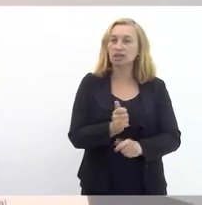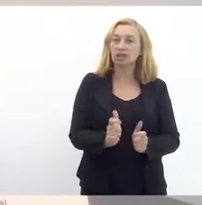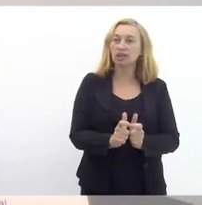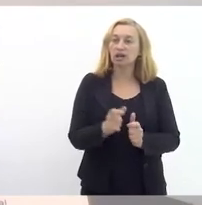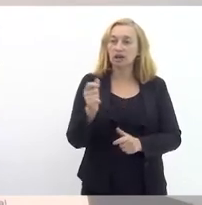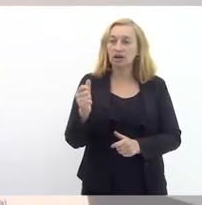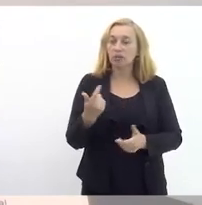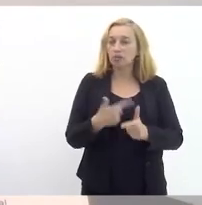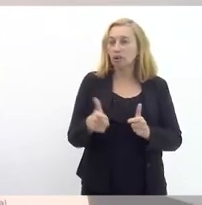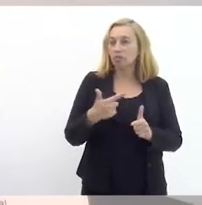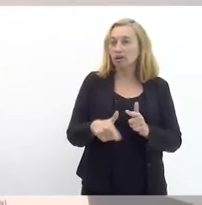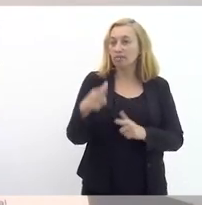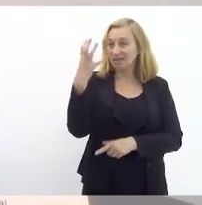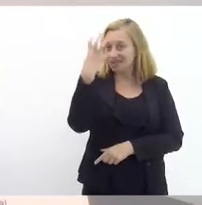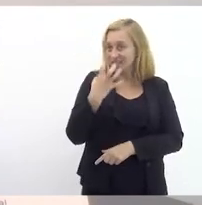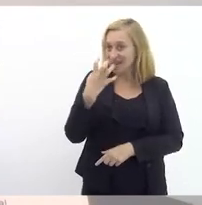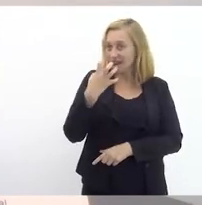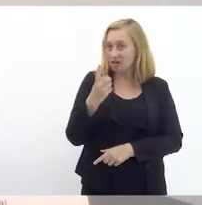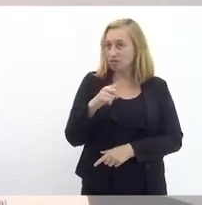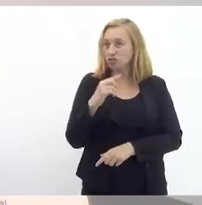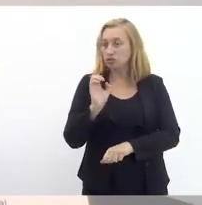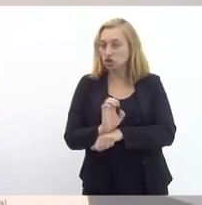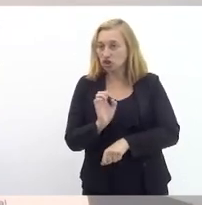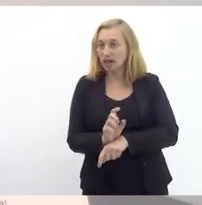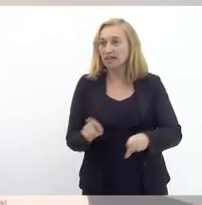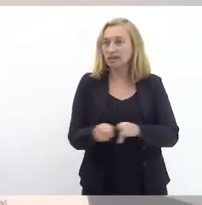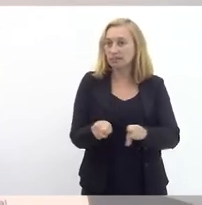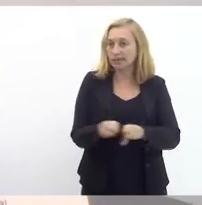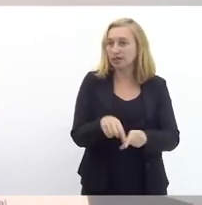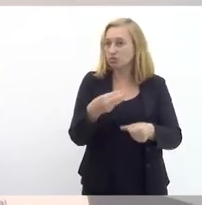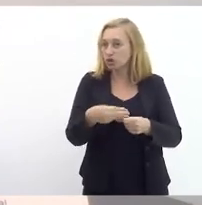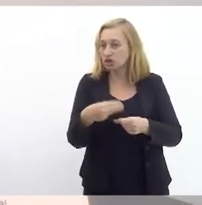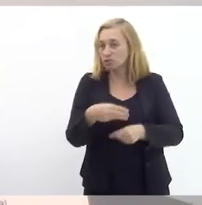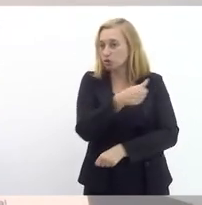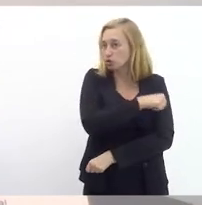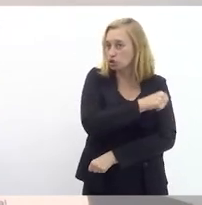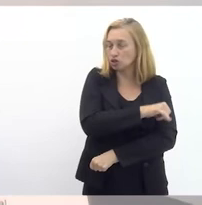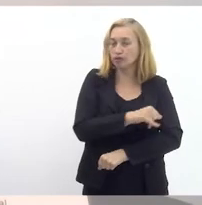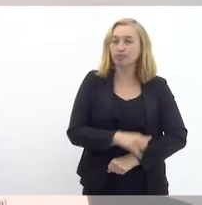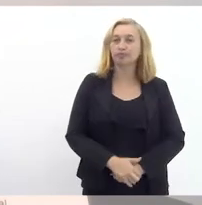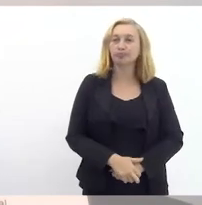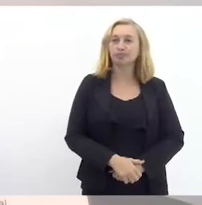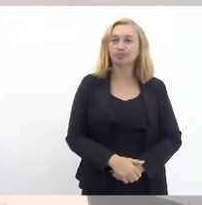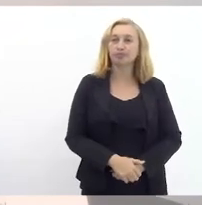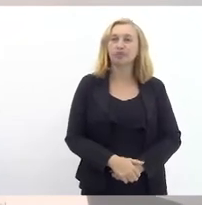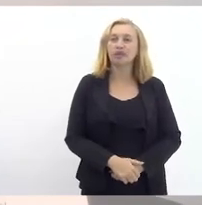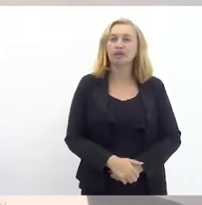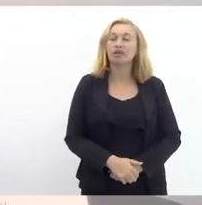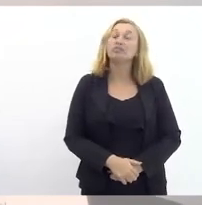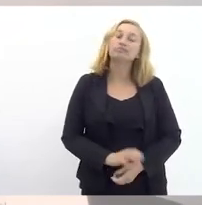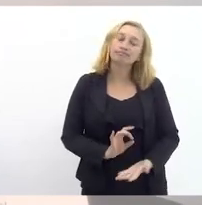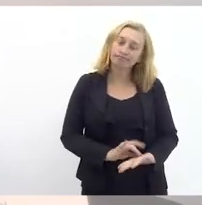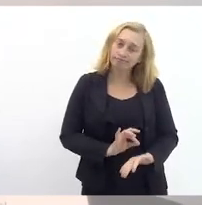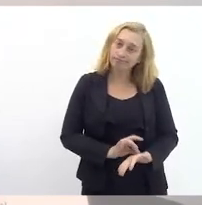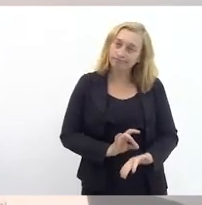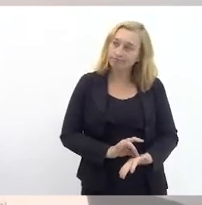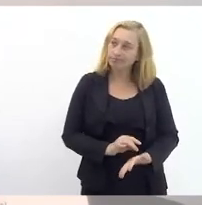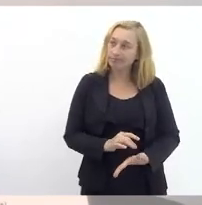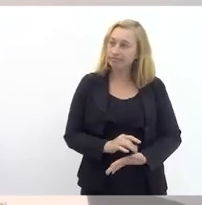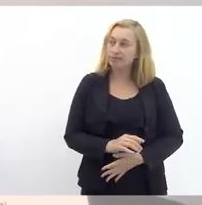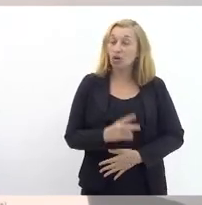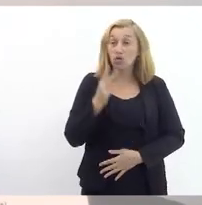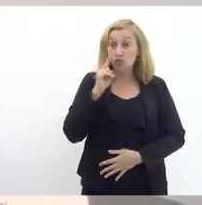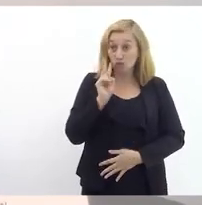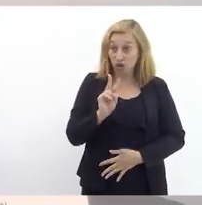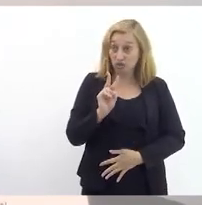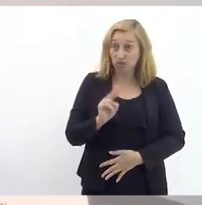não só no Estado, como também no município do nosso Rio de Janeiro. E realmente eu vejo aqui